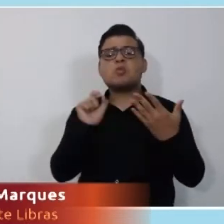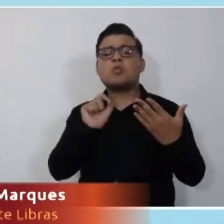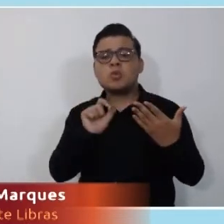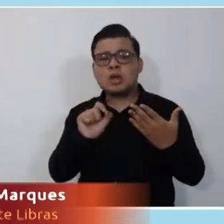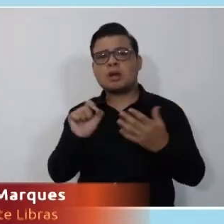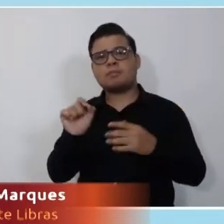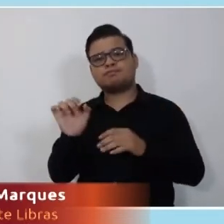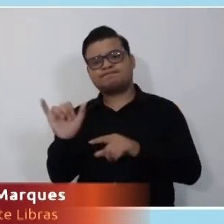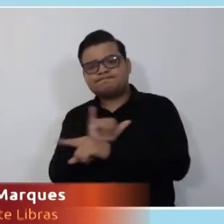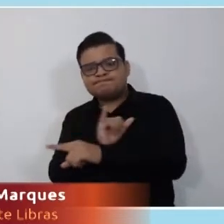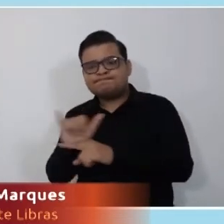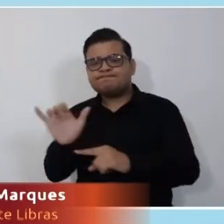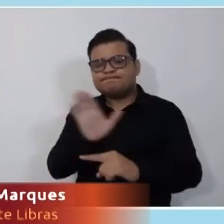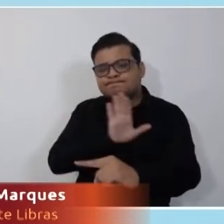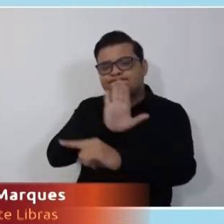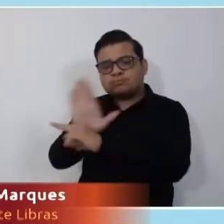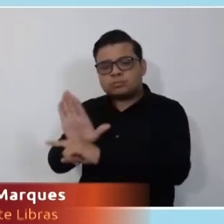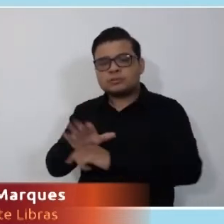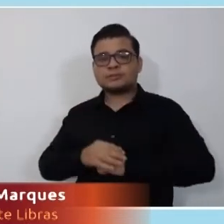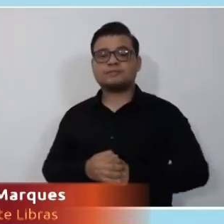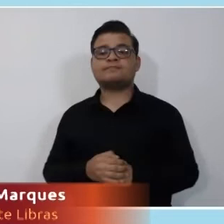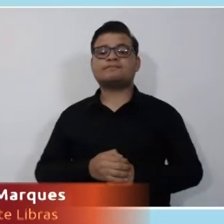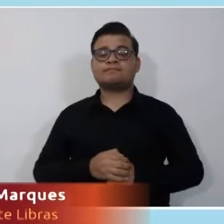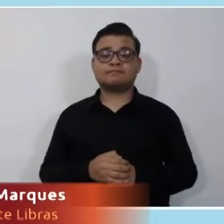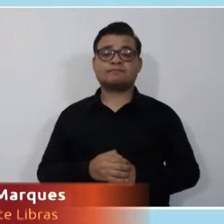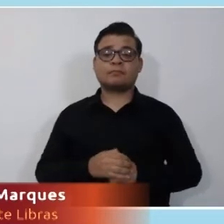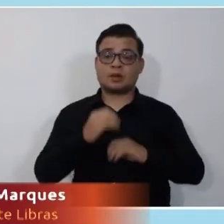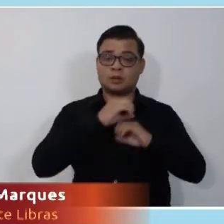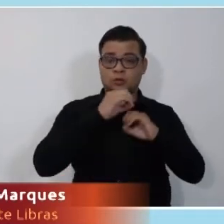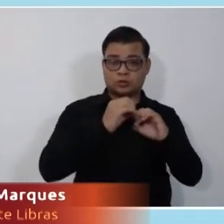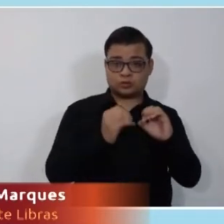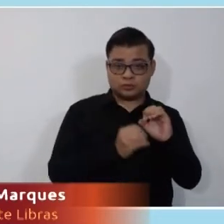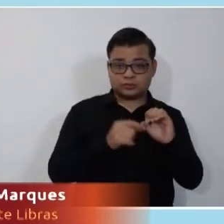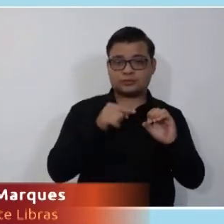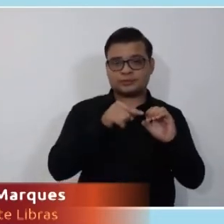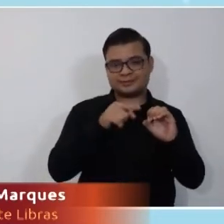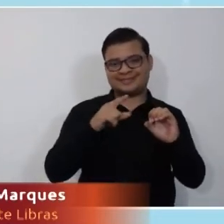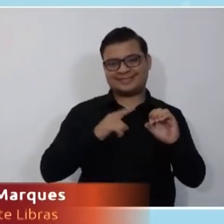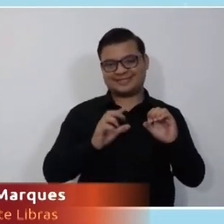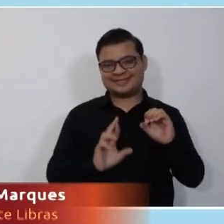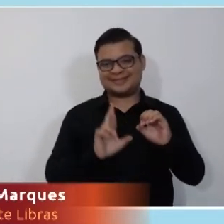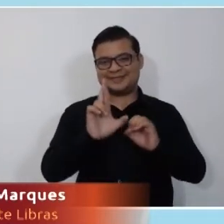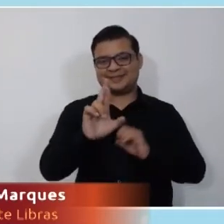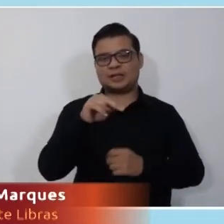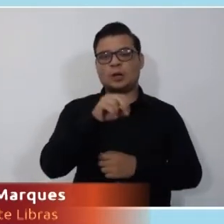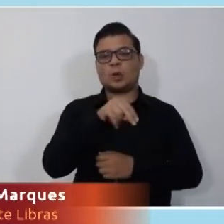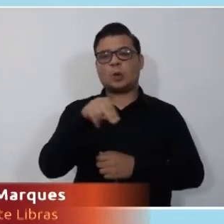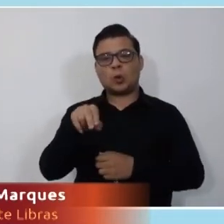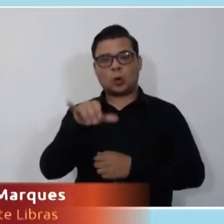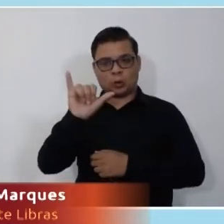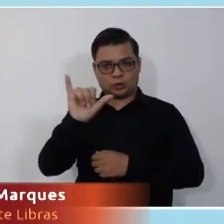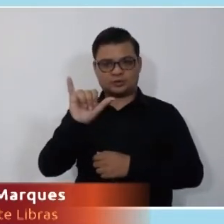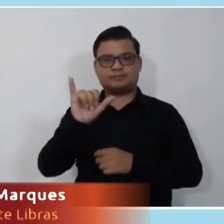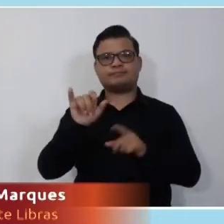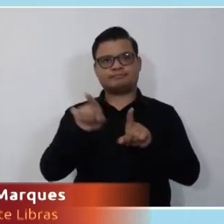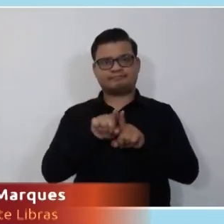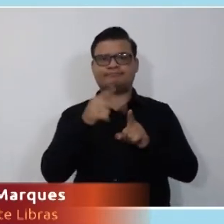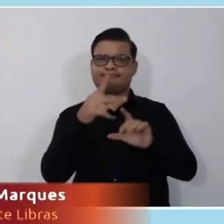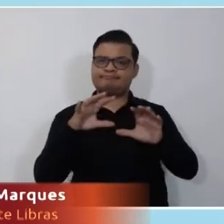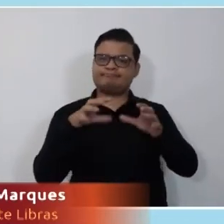dados. A Universidade Federal, através do professor Rony e sua equipe, tem se esforçado muito para